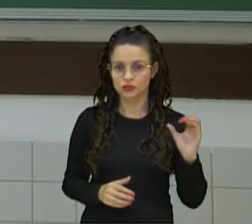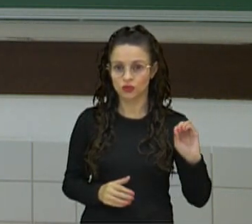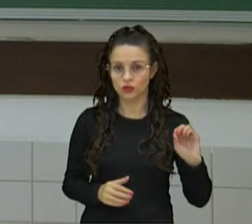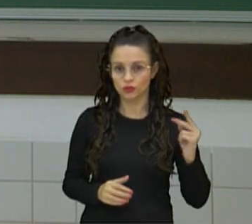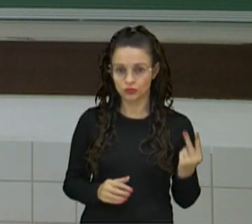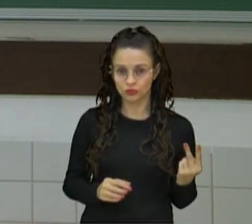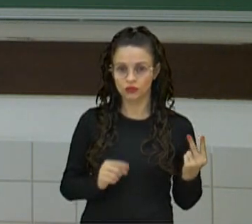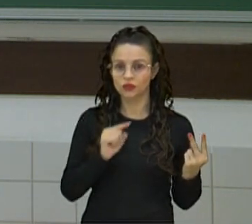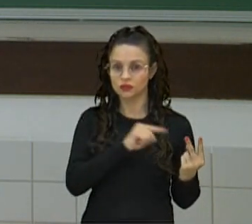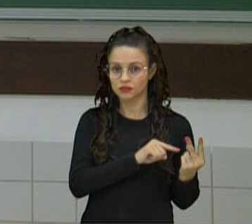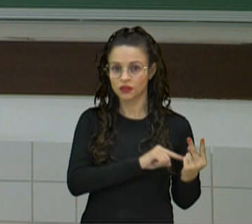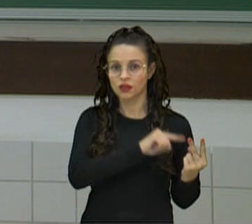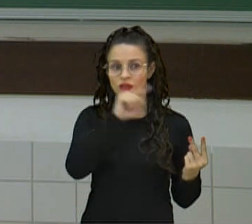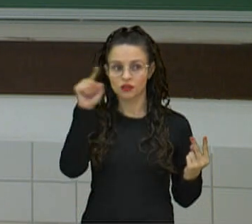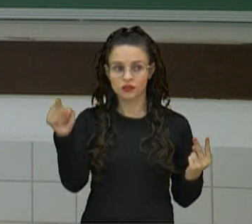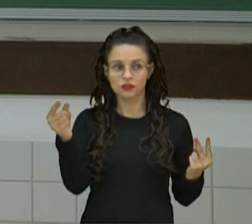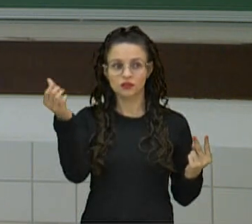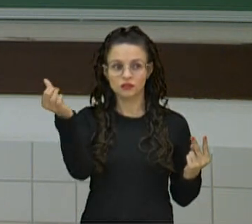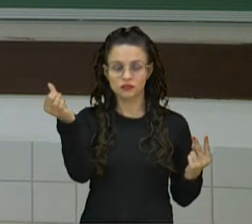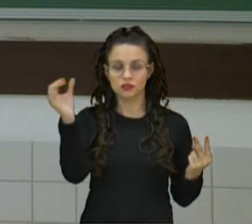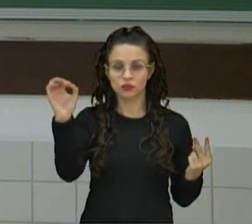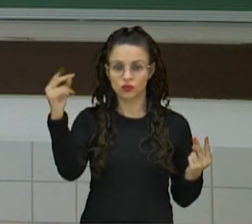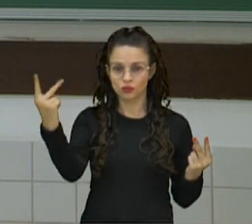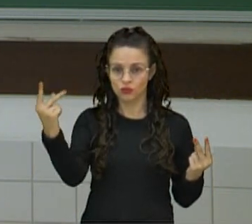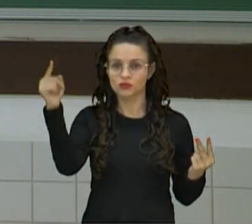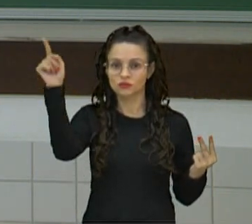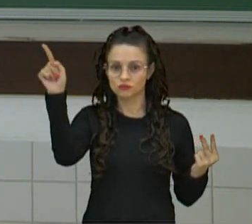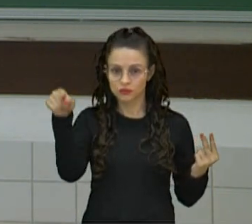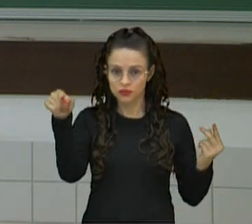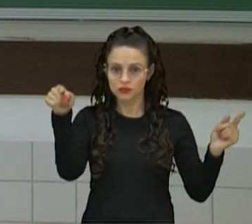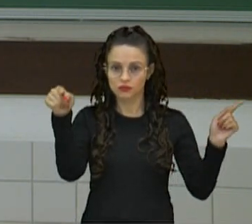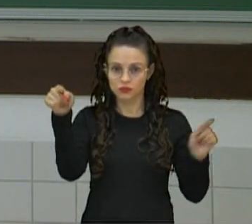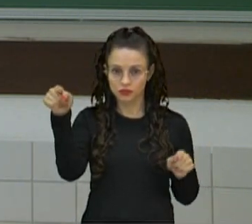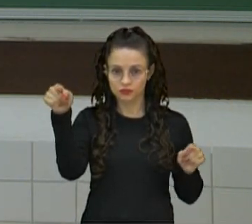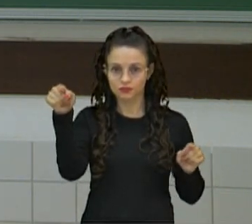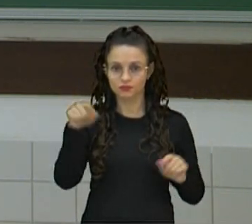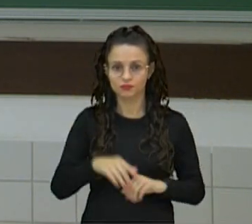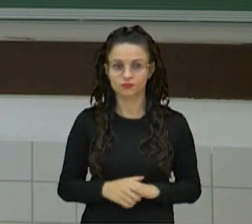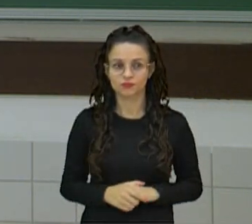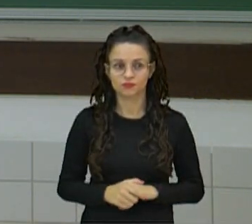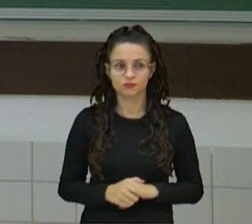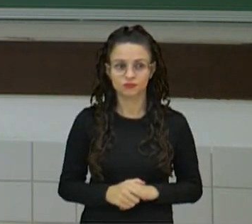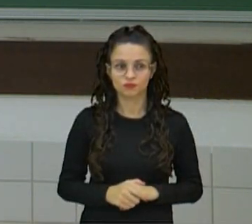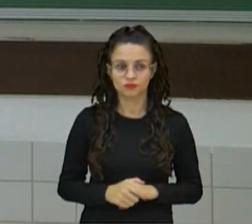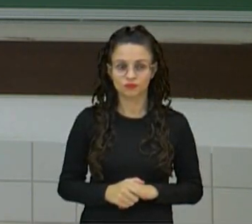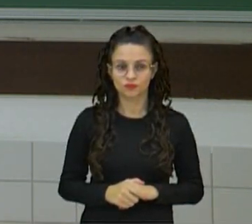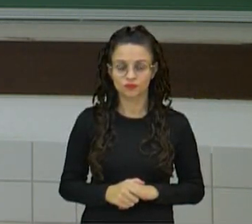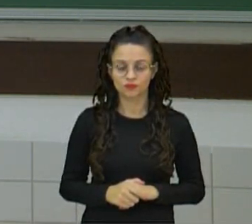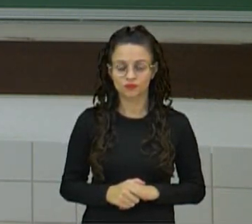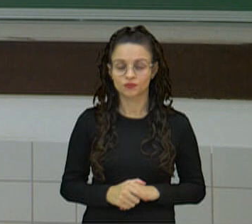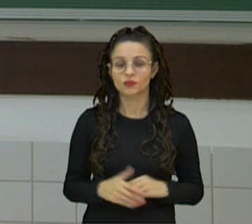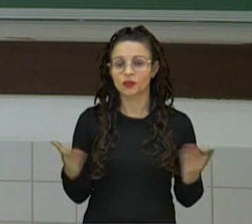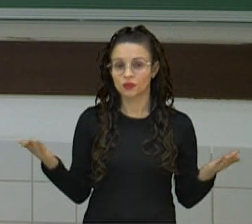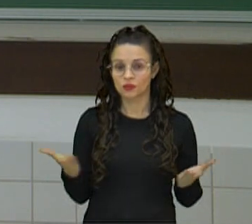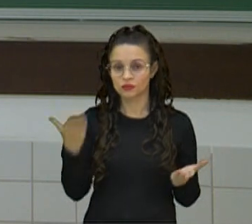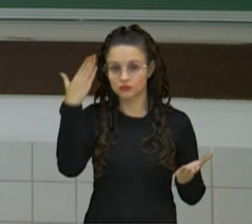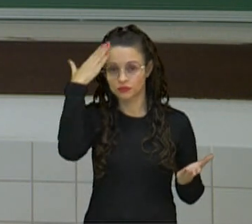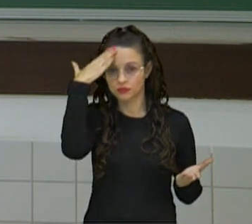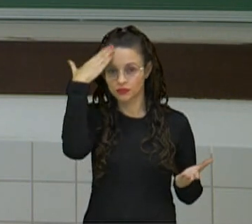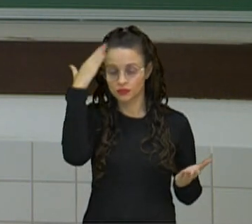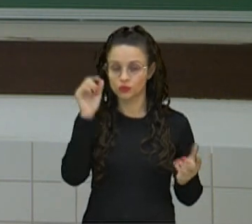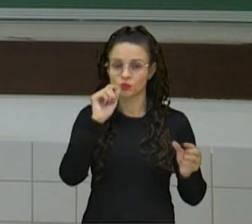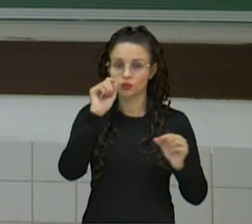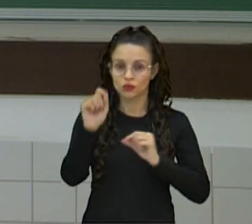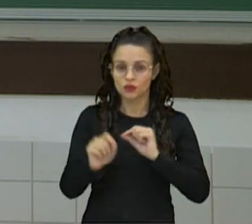6O2 aqui e 6O2 lá nos produtos, corta fora e agora eu sei que